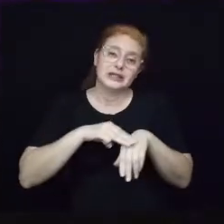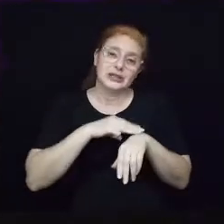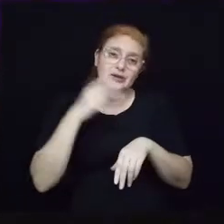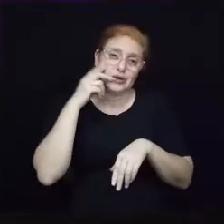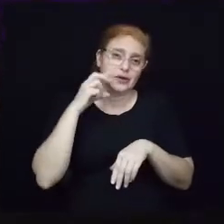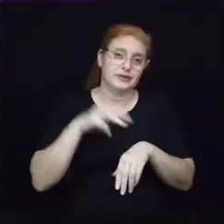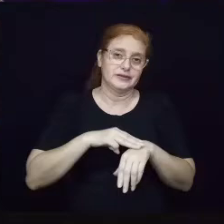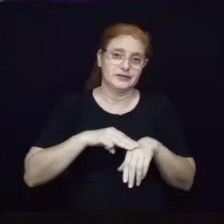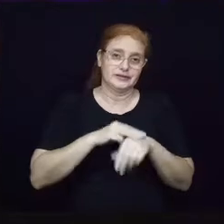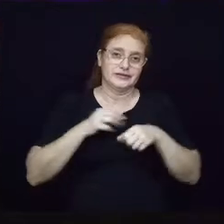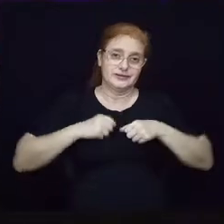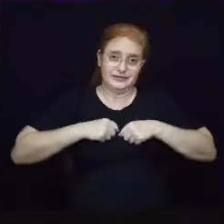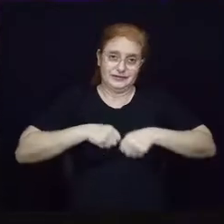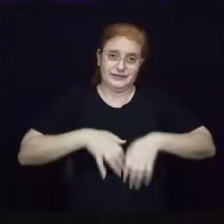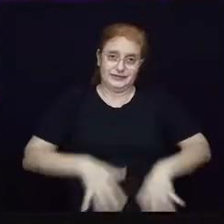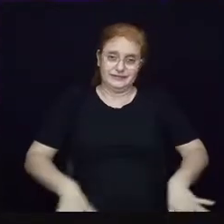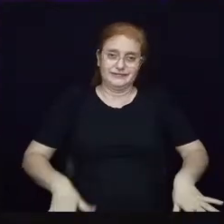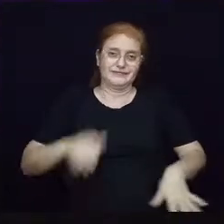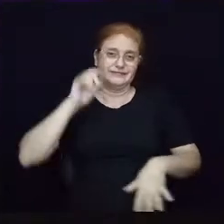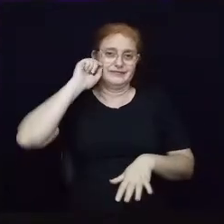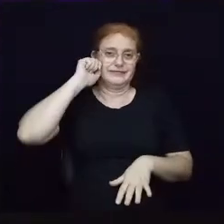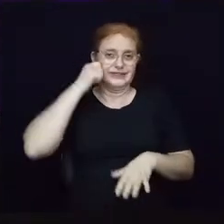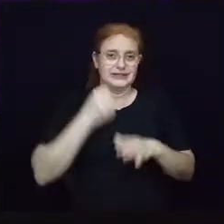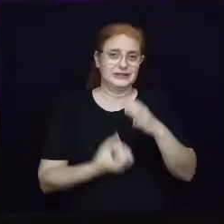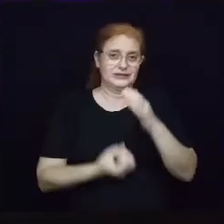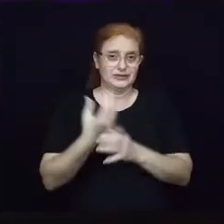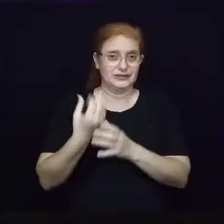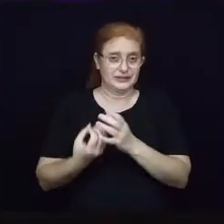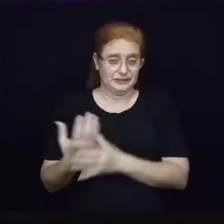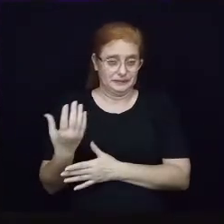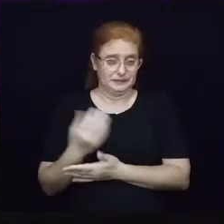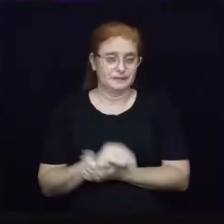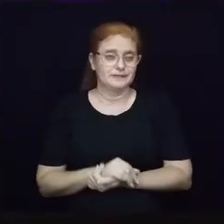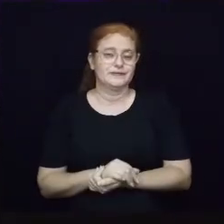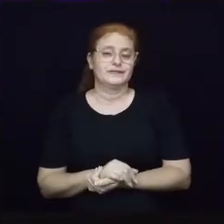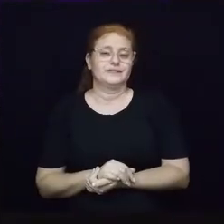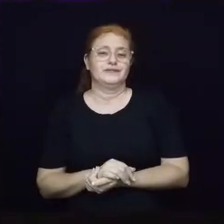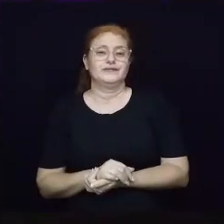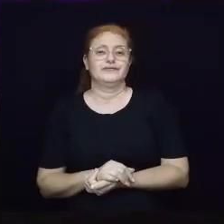visto um vestido preto com florezinhas.